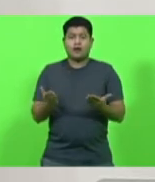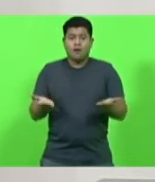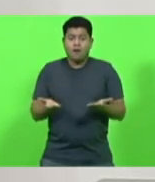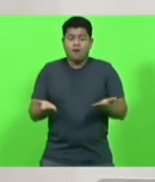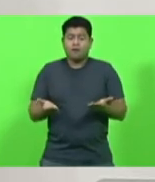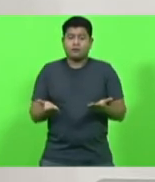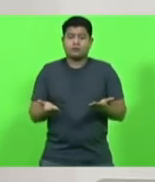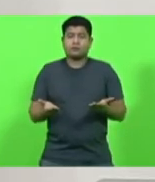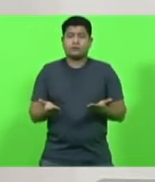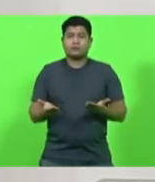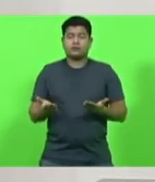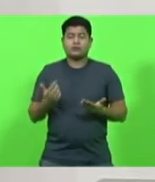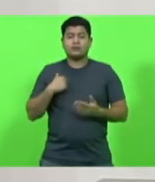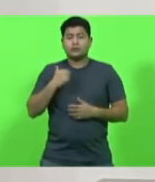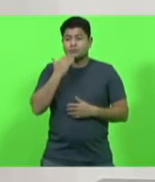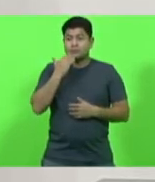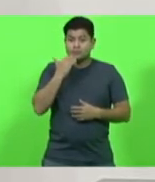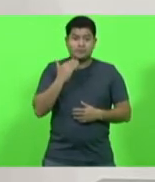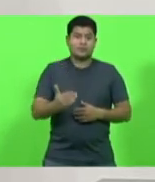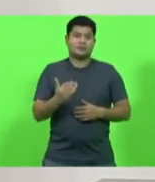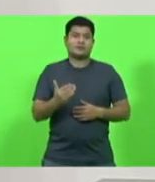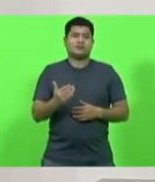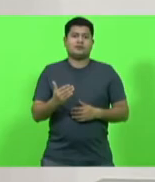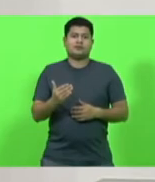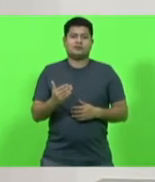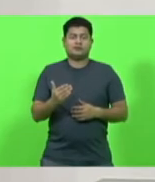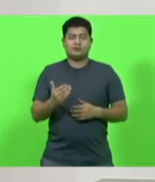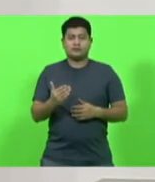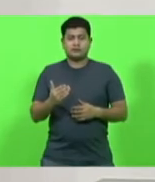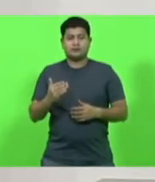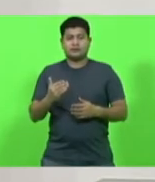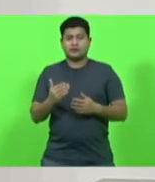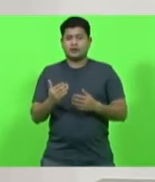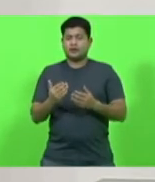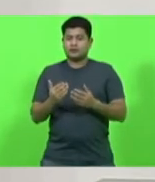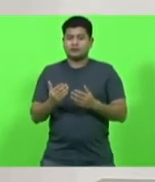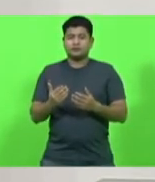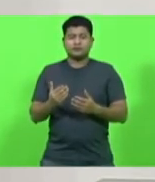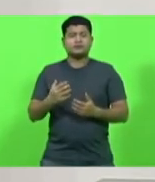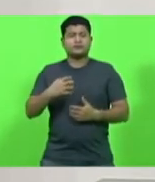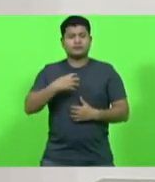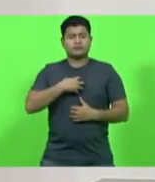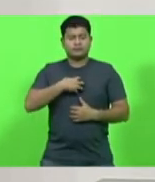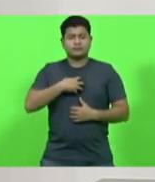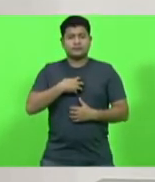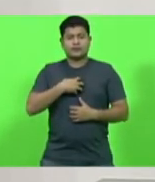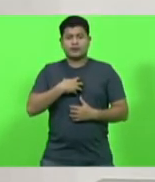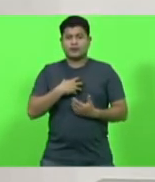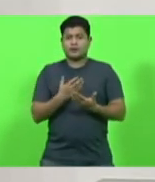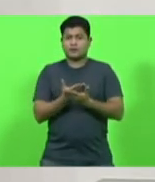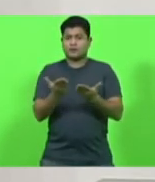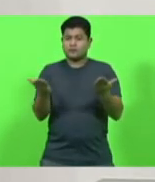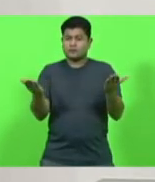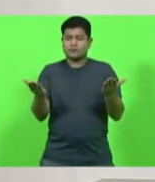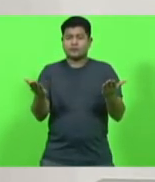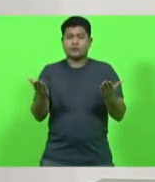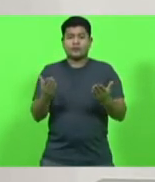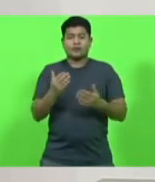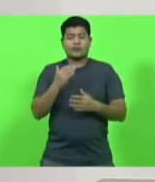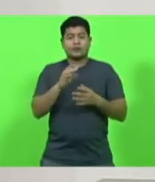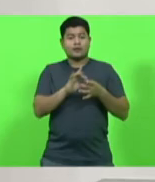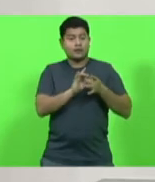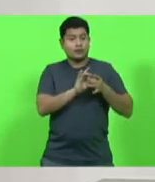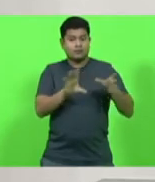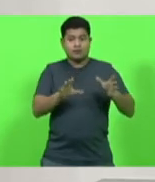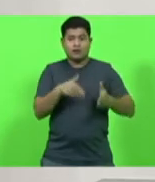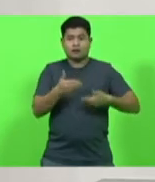mais como um apelo, um pedido sincero ao Parlamento que permita que essa matéria tramite, chegue